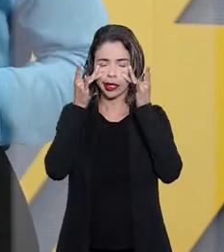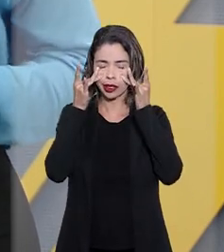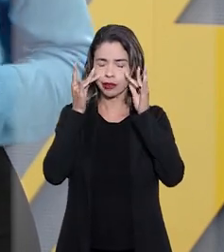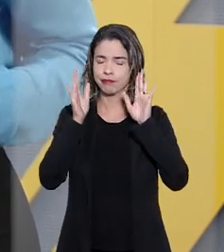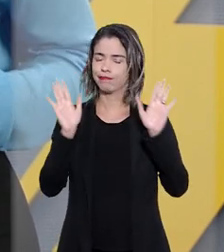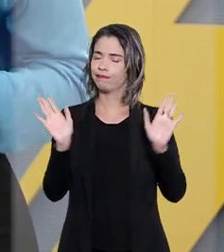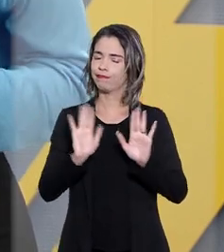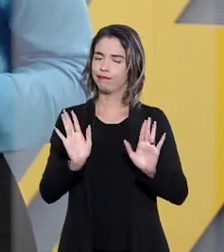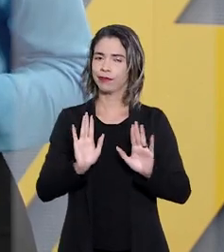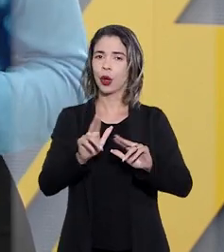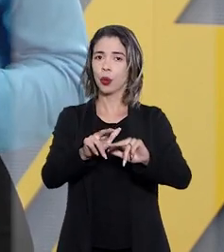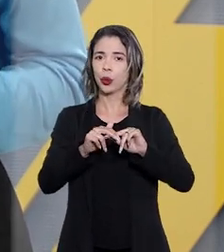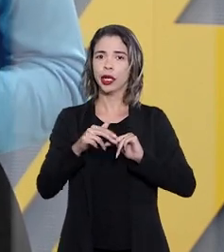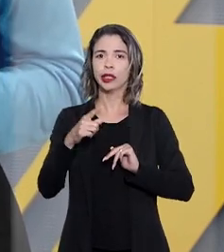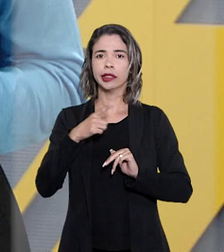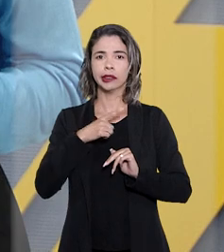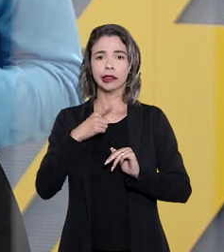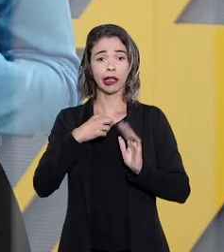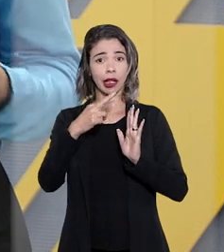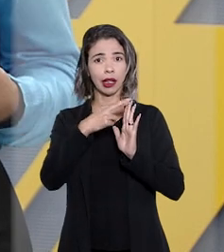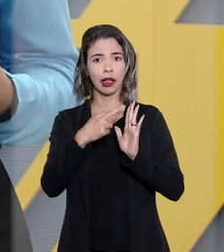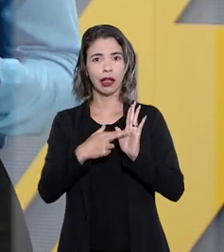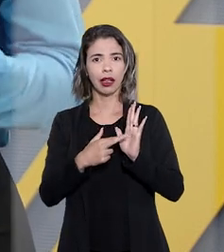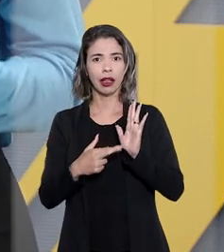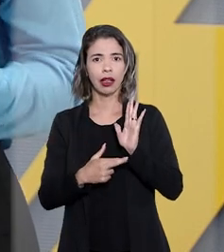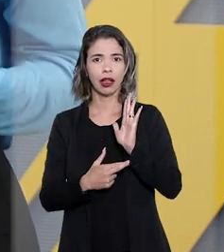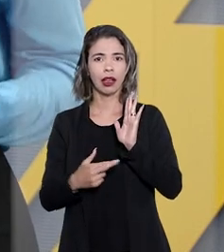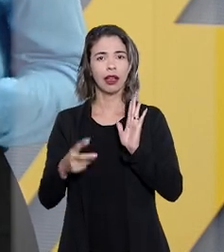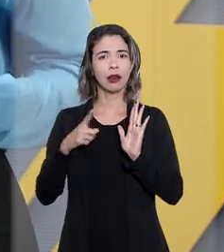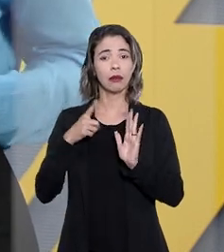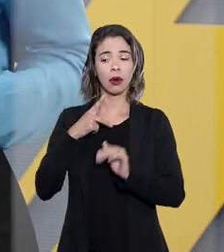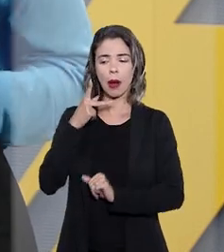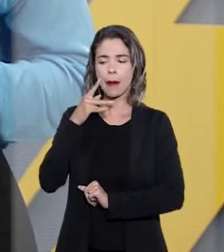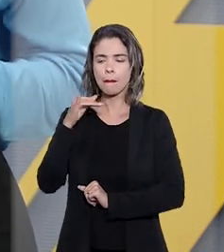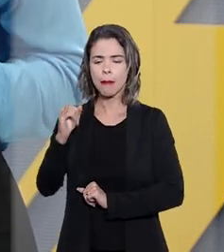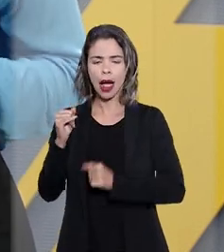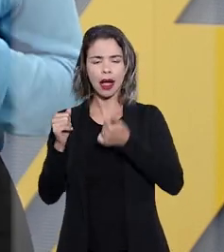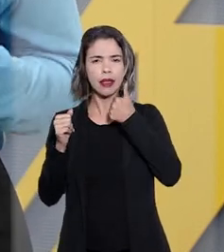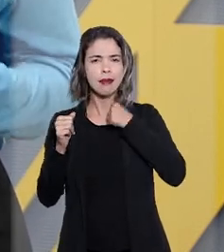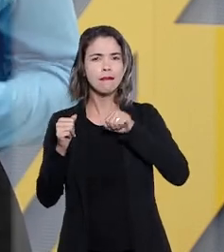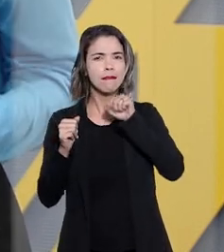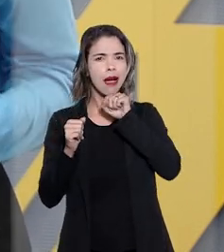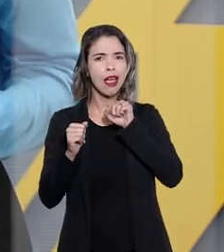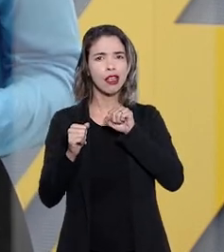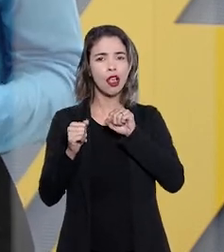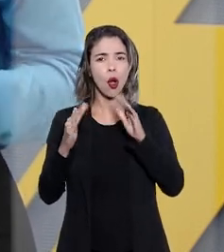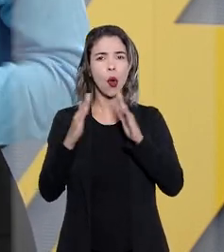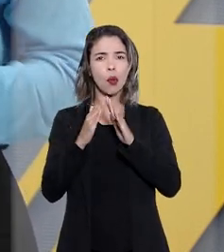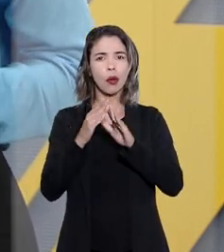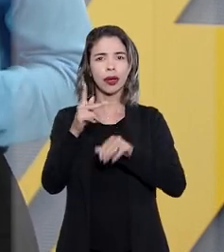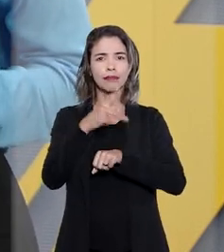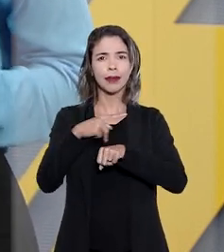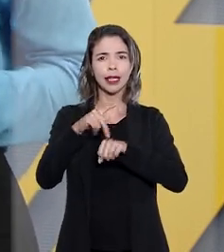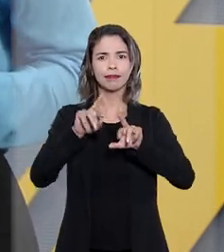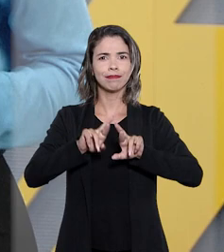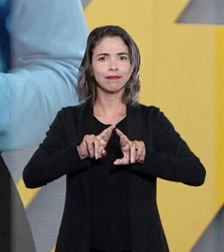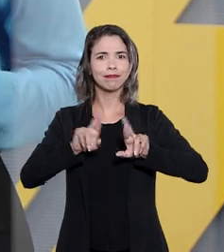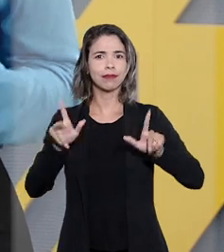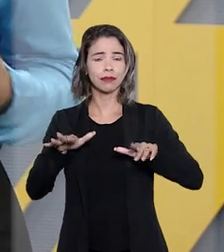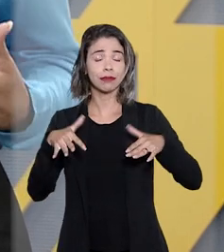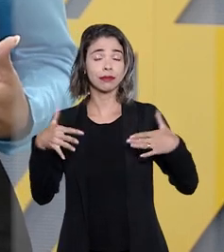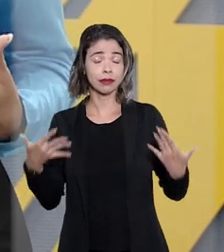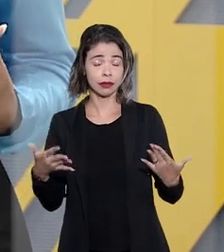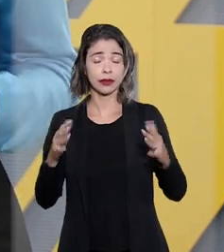isso, é possível fixar esse regime mesmo quando pai e mãe moram em países diferentes. Segundo o acórdão,